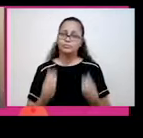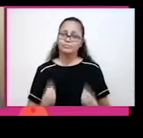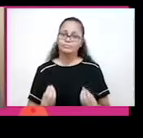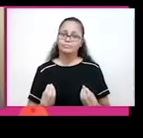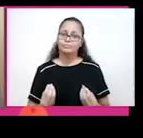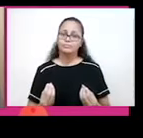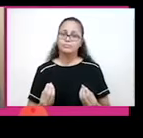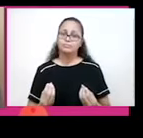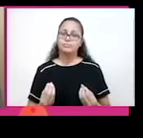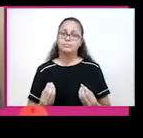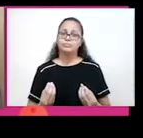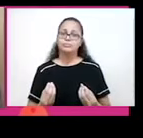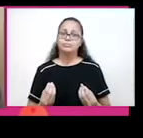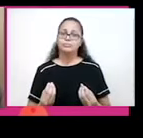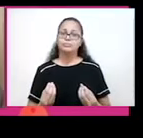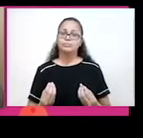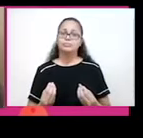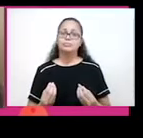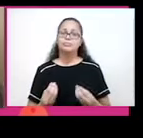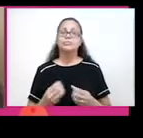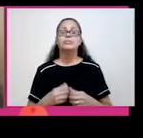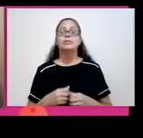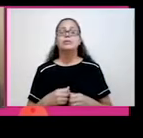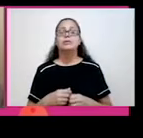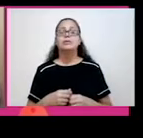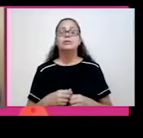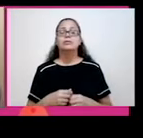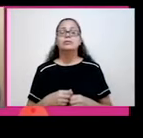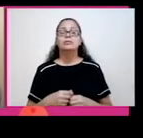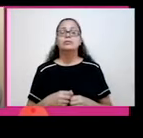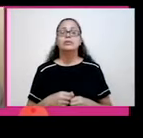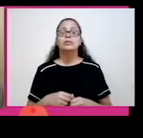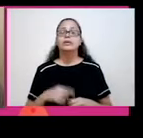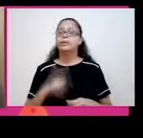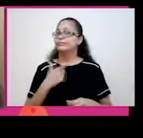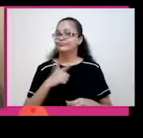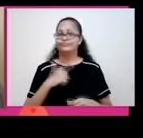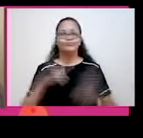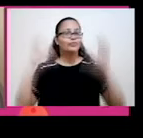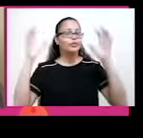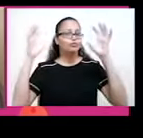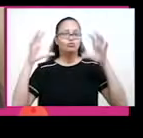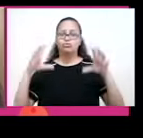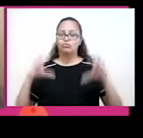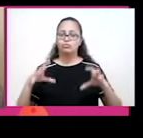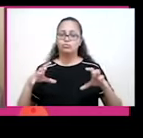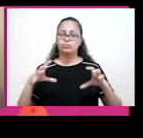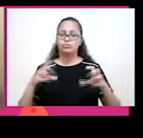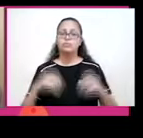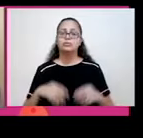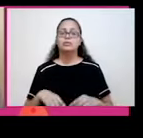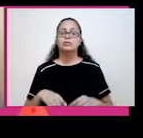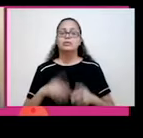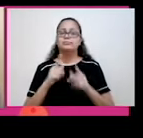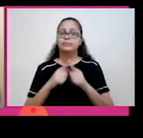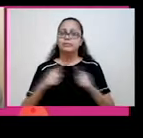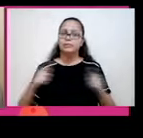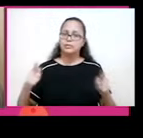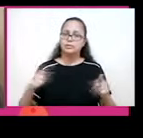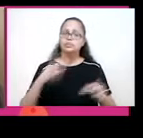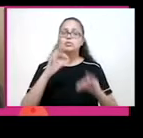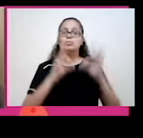regiões com clima mais seco, com baixa pluviosidade, ou seja, que não se chove muito, Tem-se nessas regiões grandes projetos